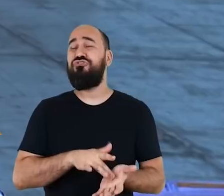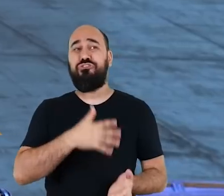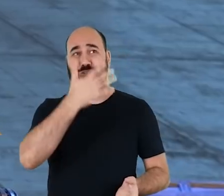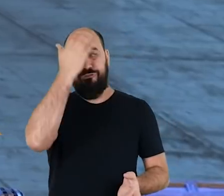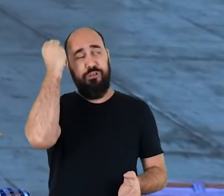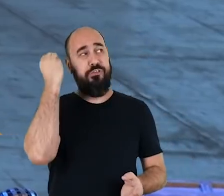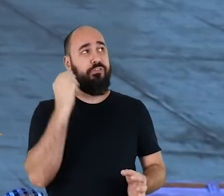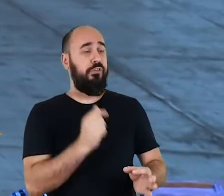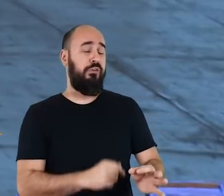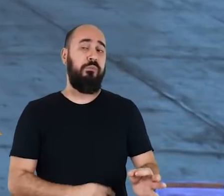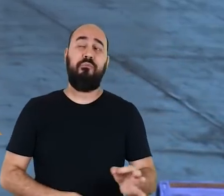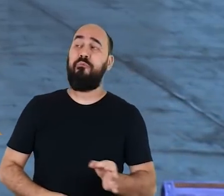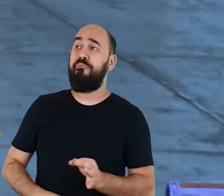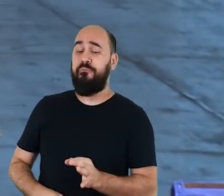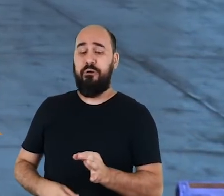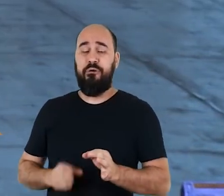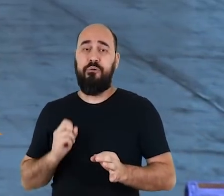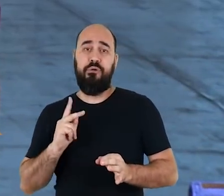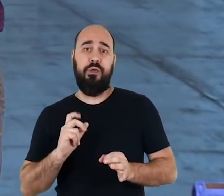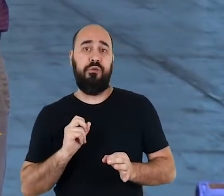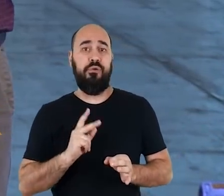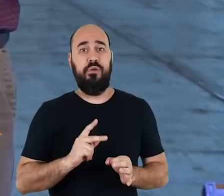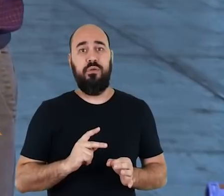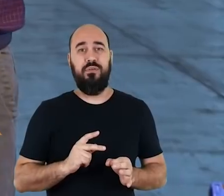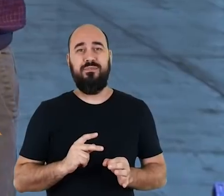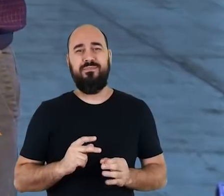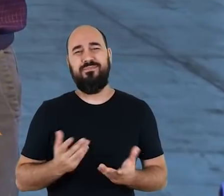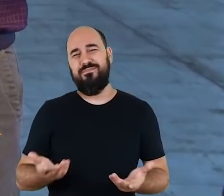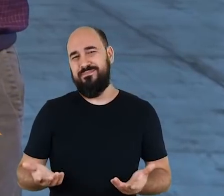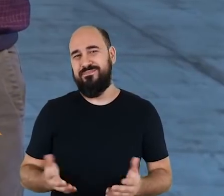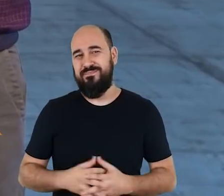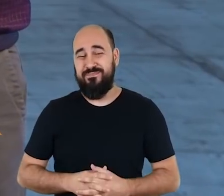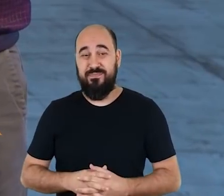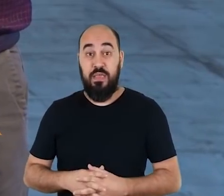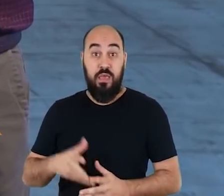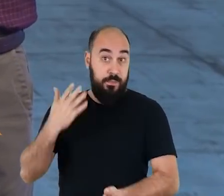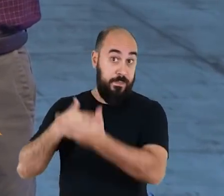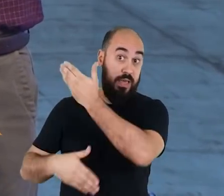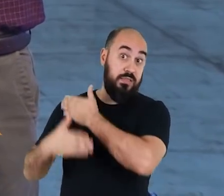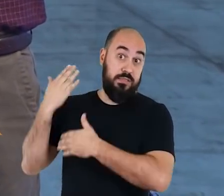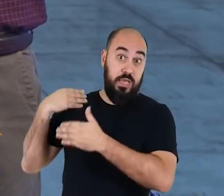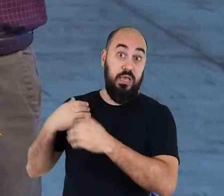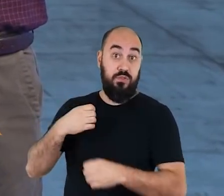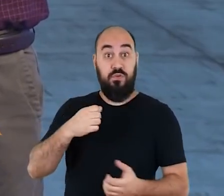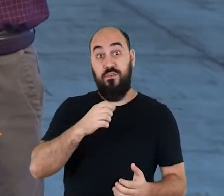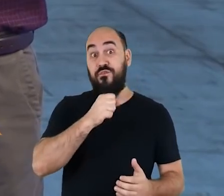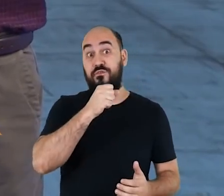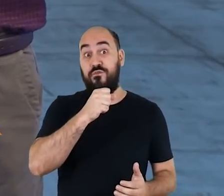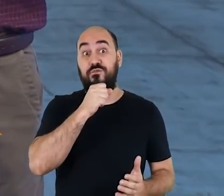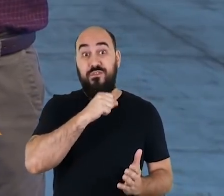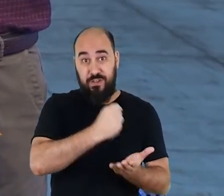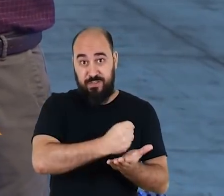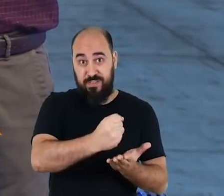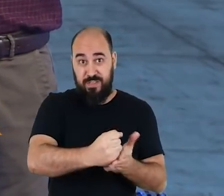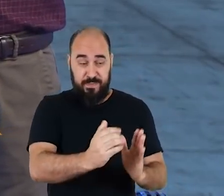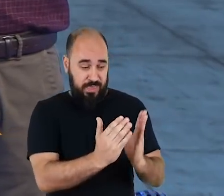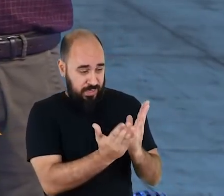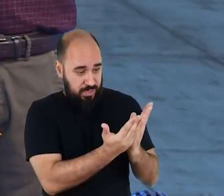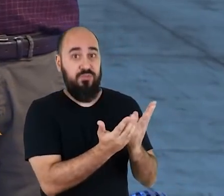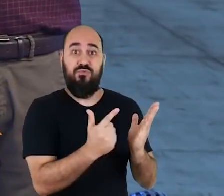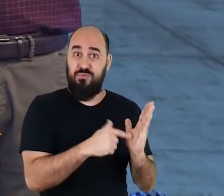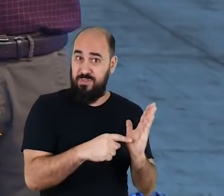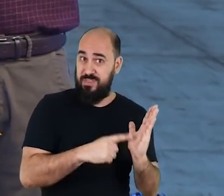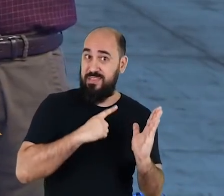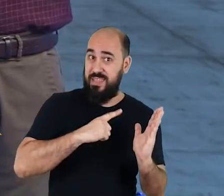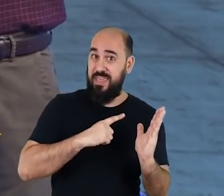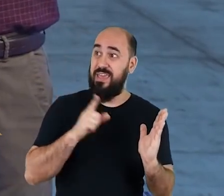que no tempo mais antigo, na época do Antigo Testamento, a cidade de Tiro, que agora produzia essas moedas, teria sido